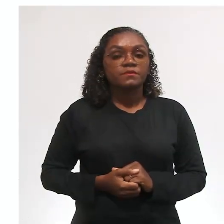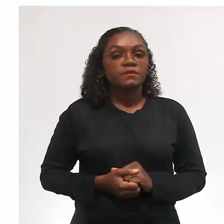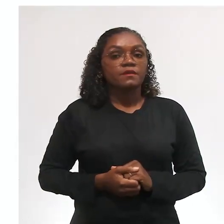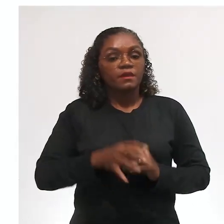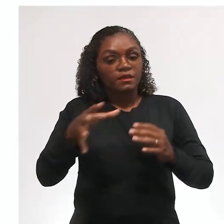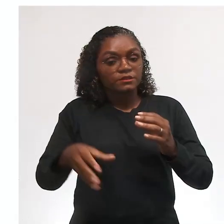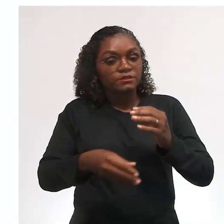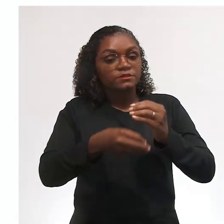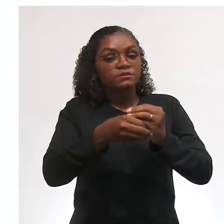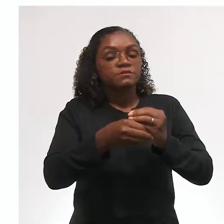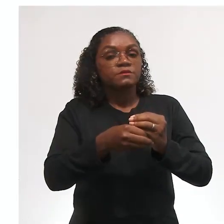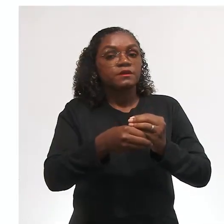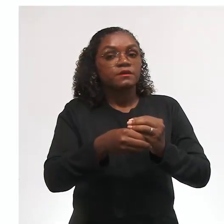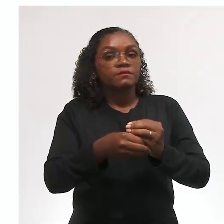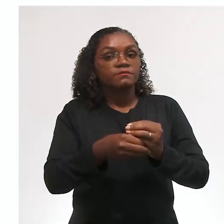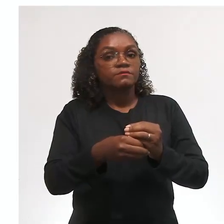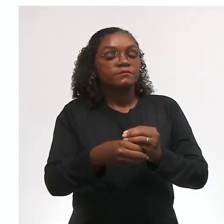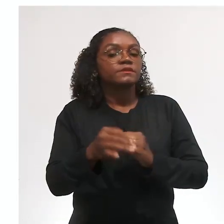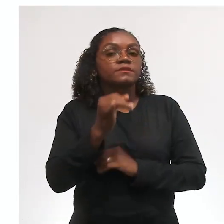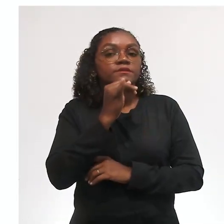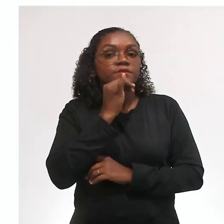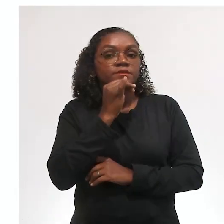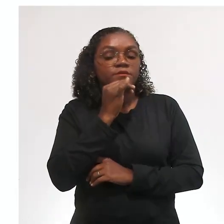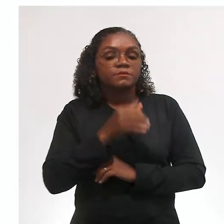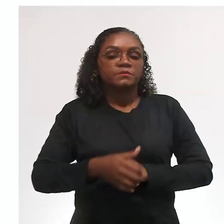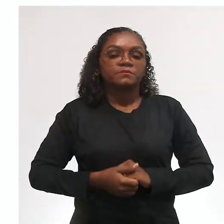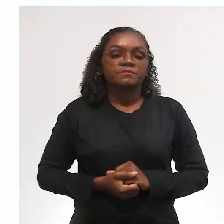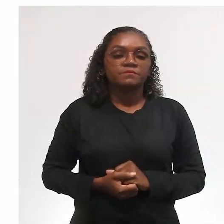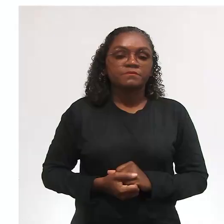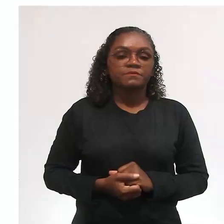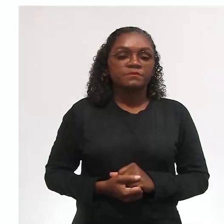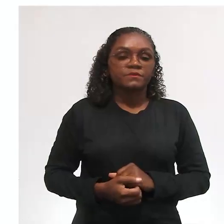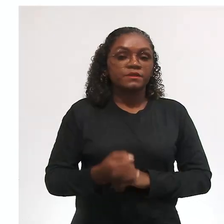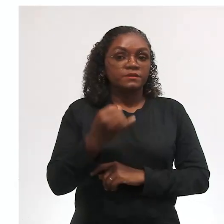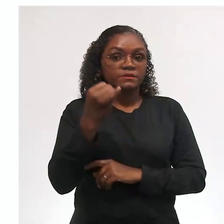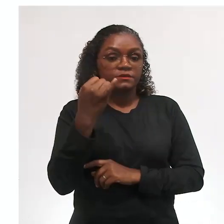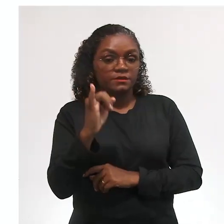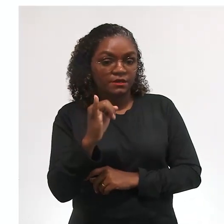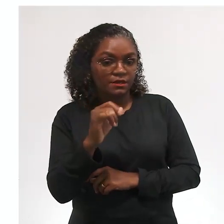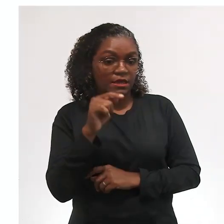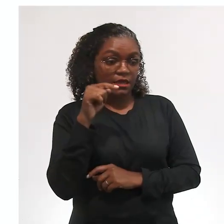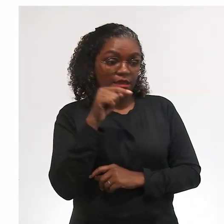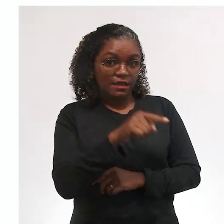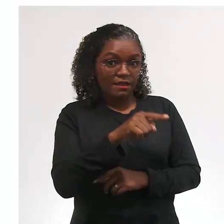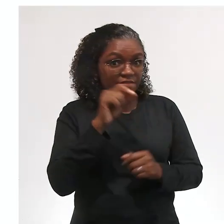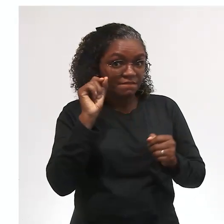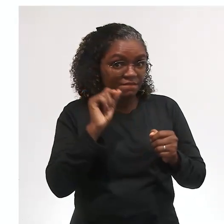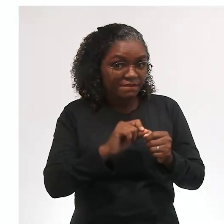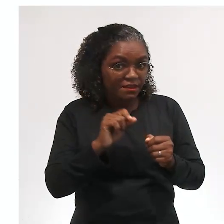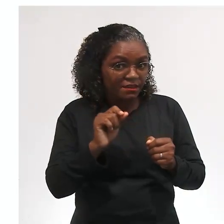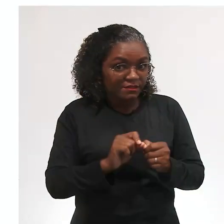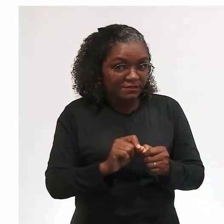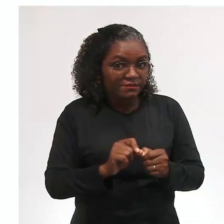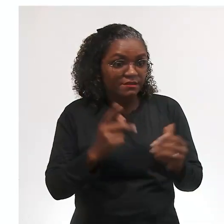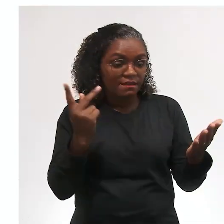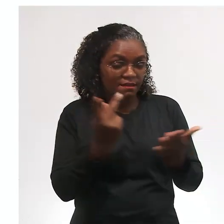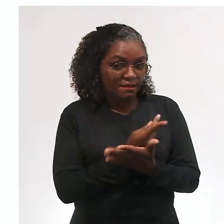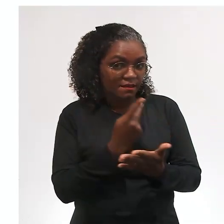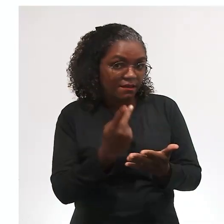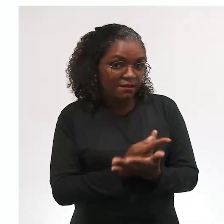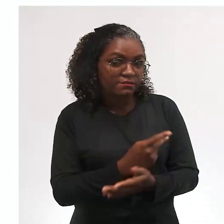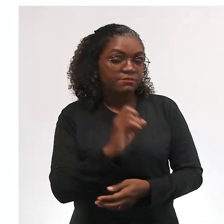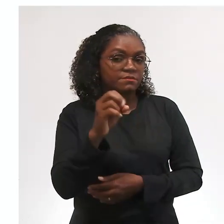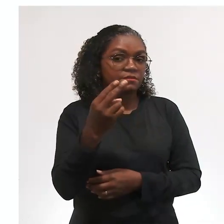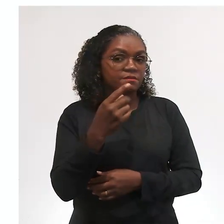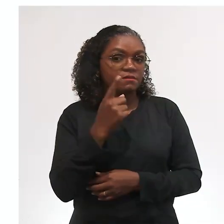desagradável. Então, eu vou adicionar algo desagradável após um comportamento inadequado para reduzir a frequência. Exemplo: